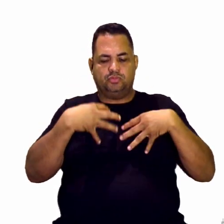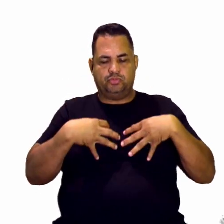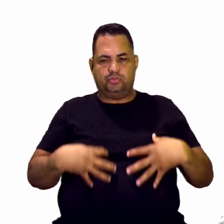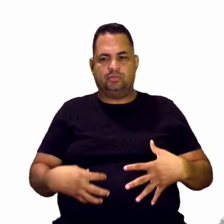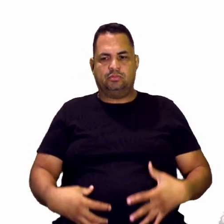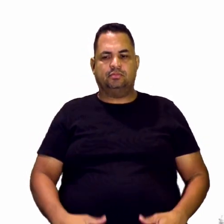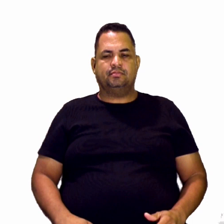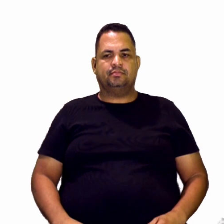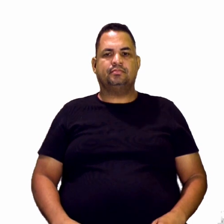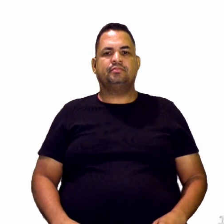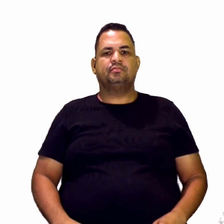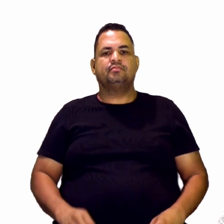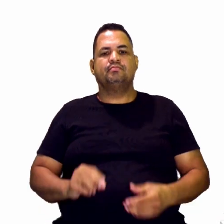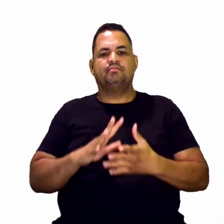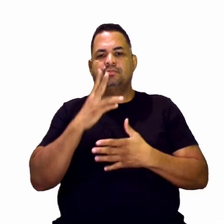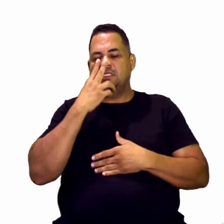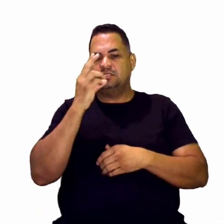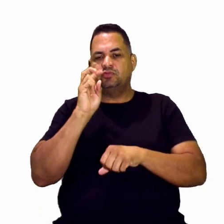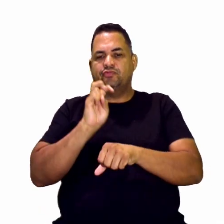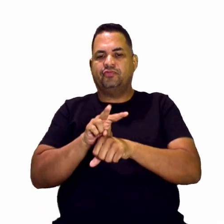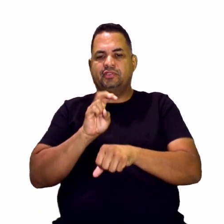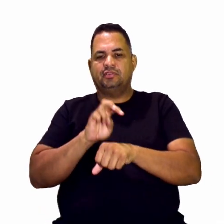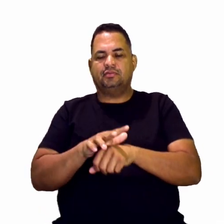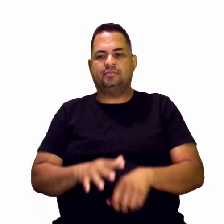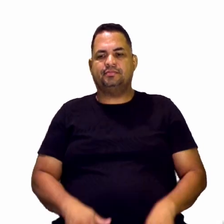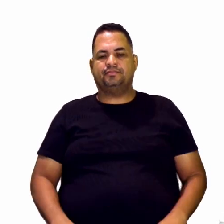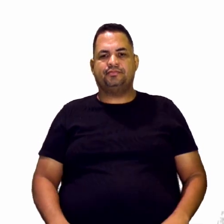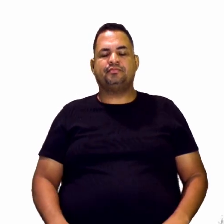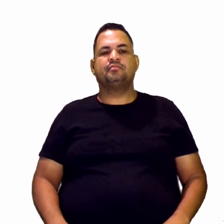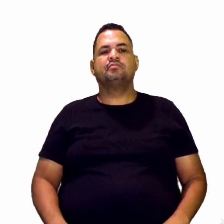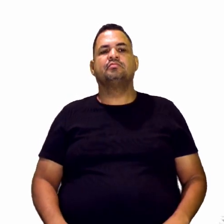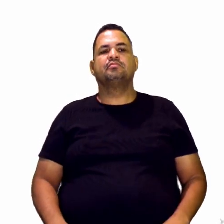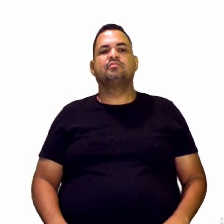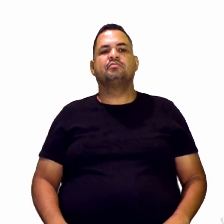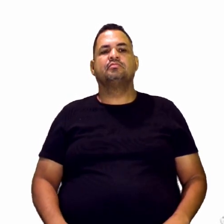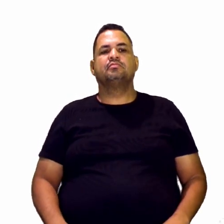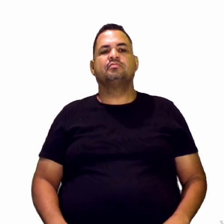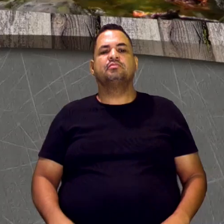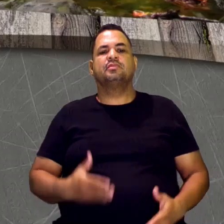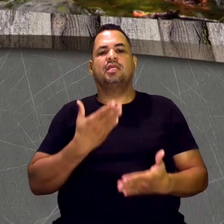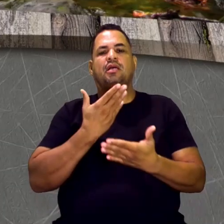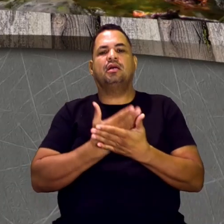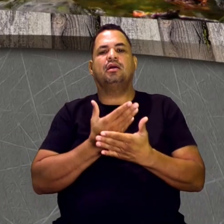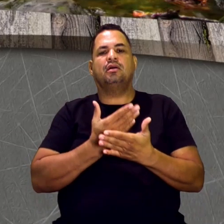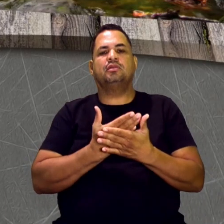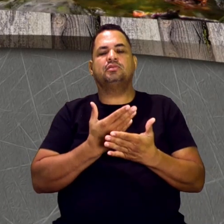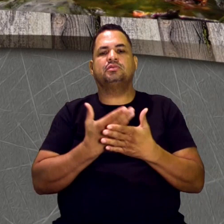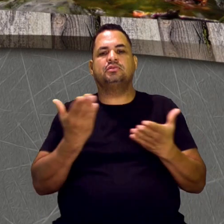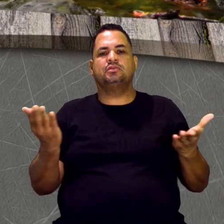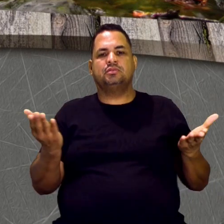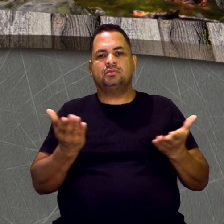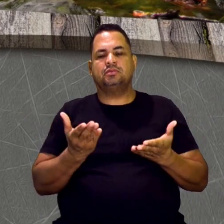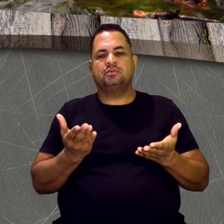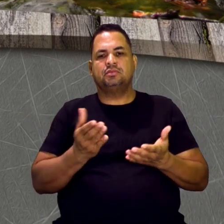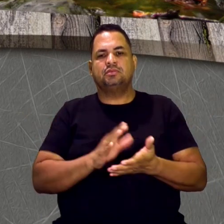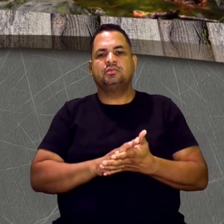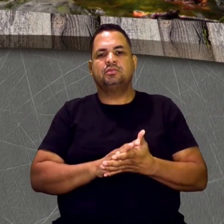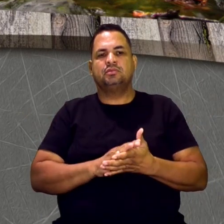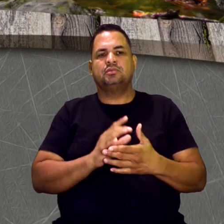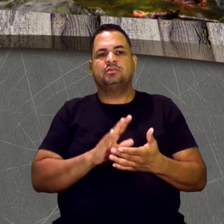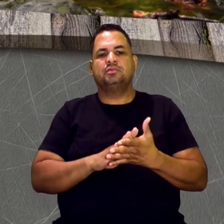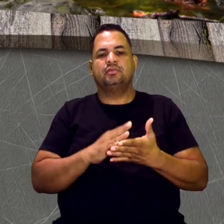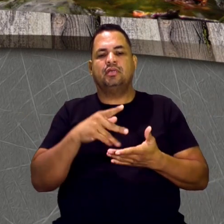tá bom? Como se fossem venenos. Beleza, pessoal? Essa é a nossa aula de hoje. Falamos aí sobre